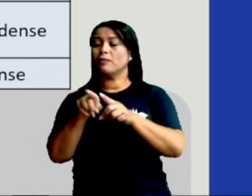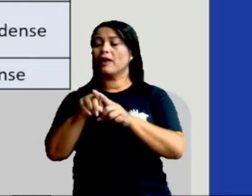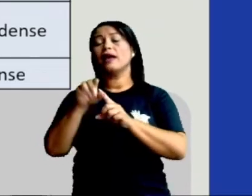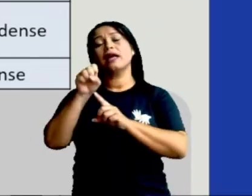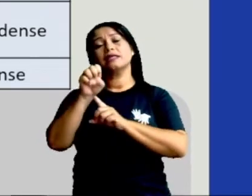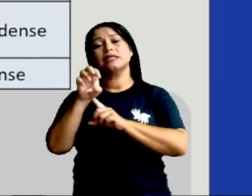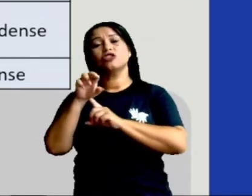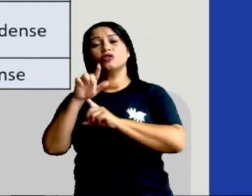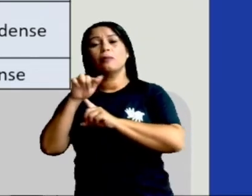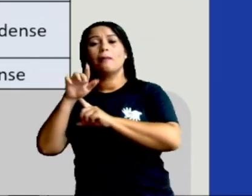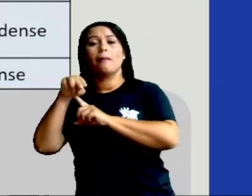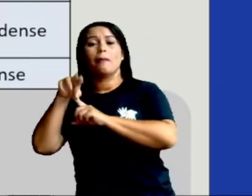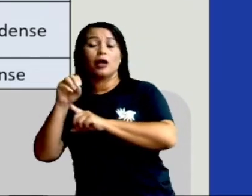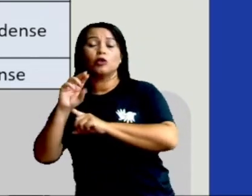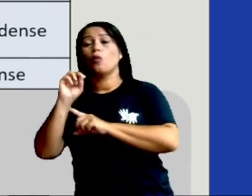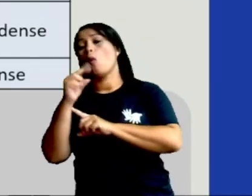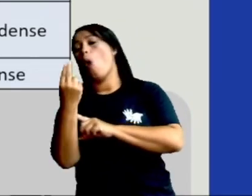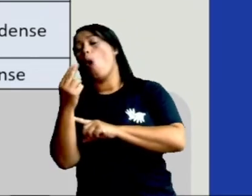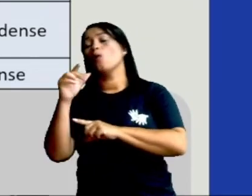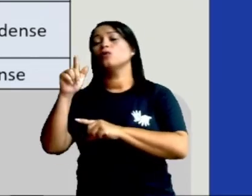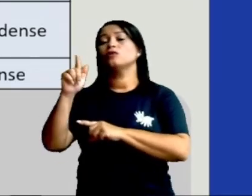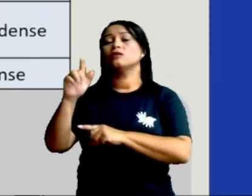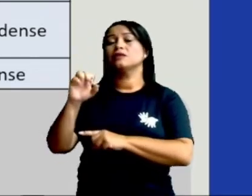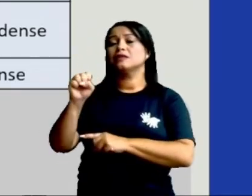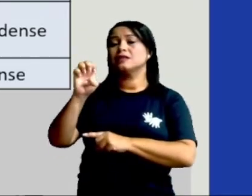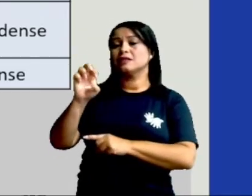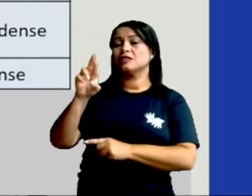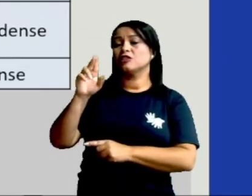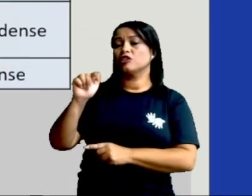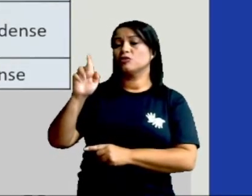como Sergipano ou sergipense